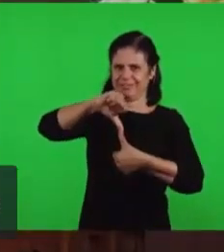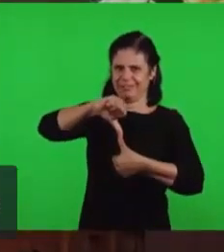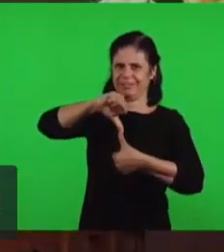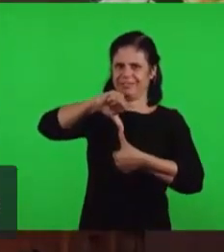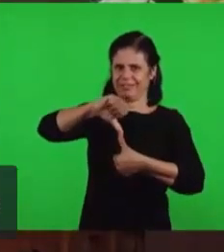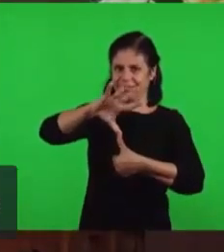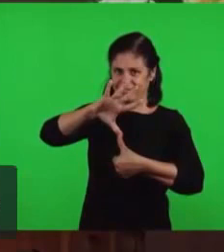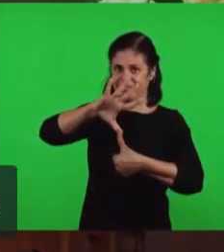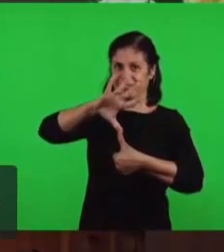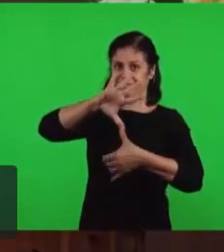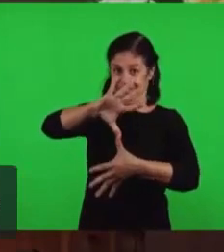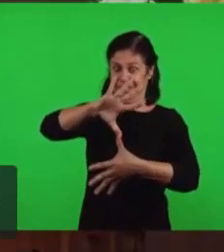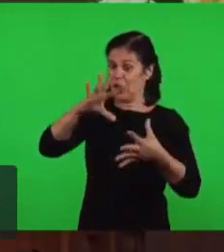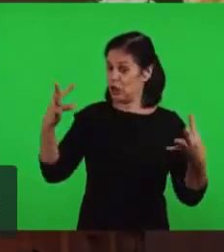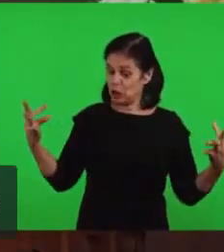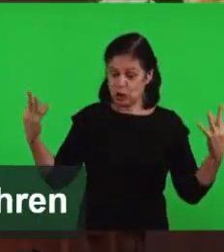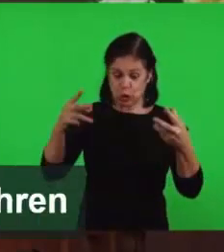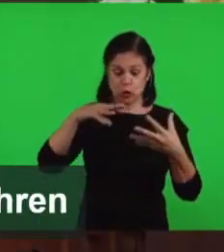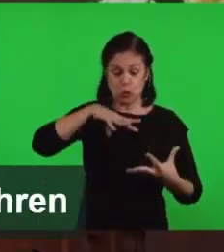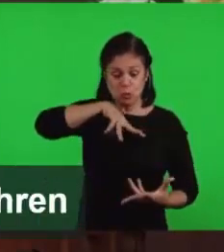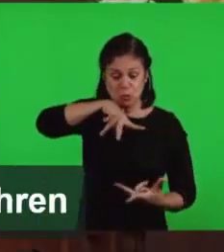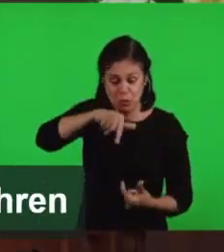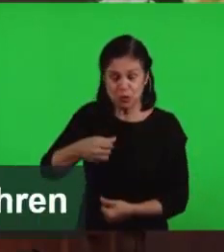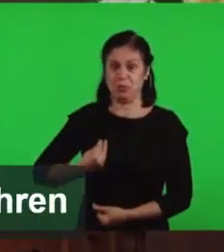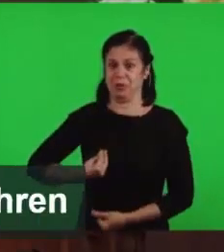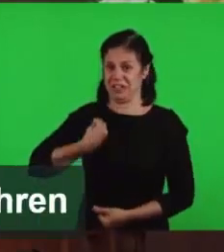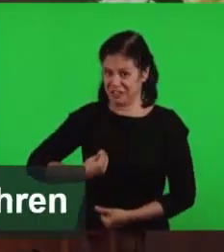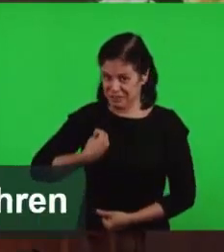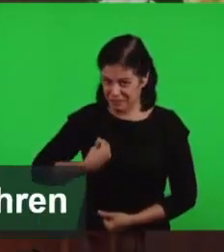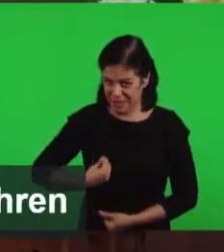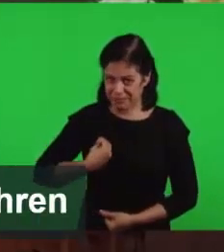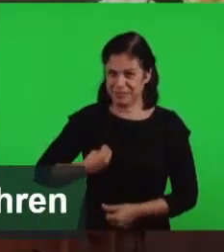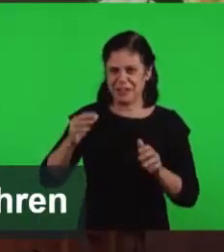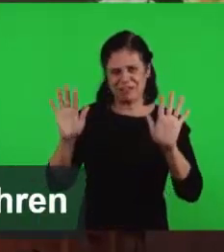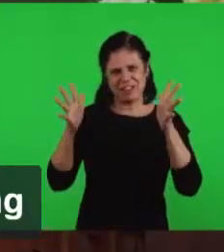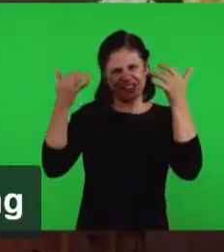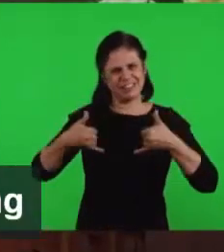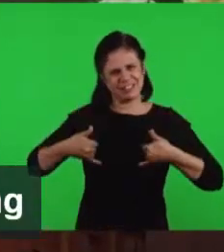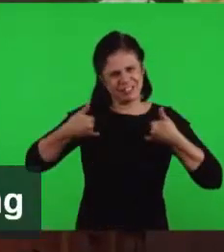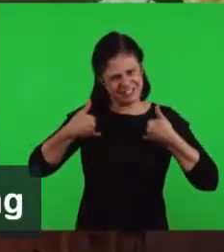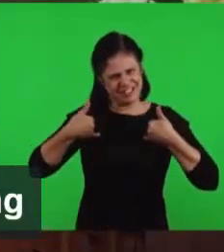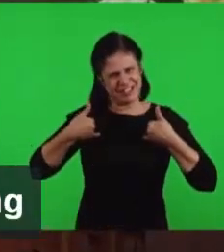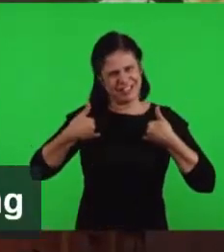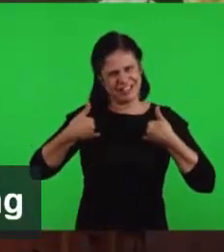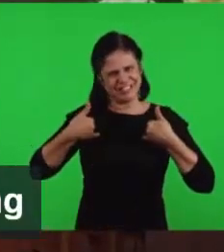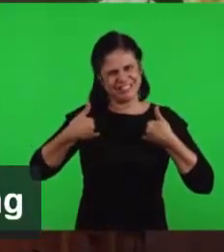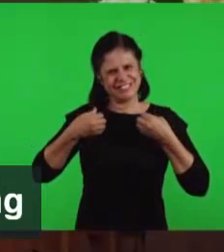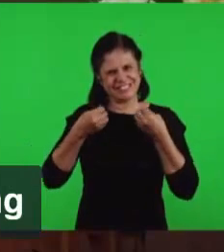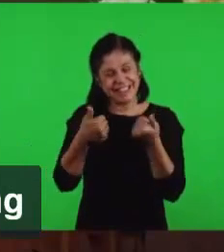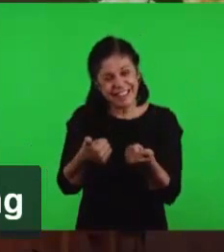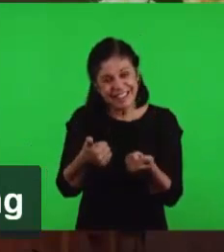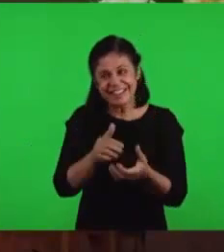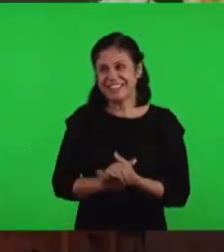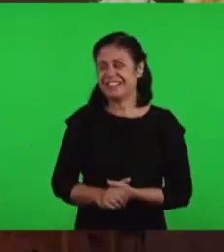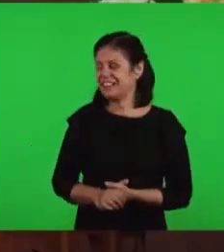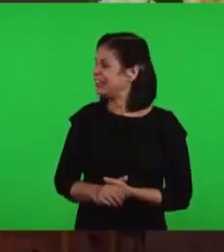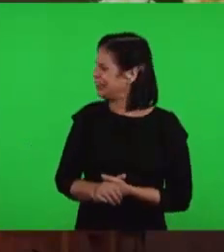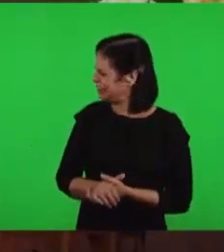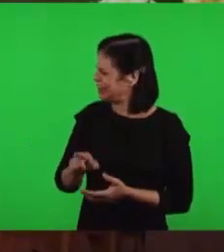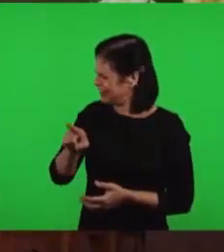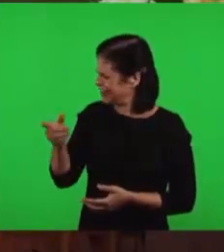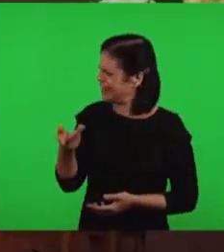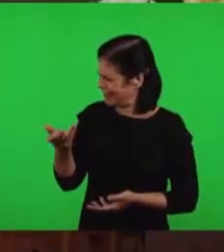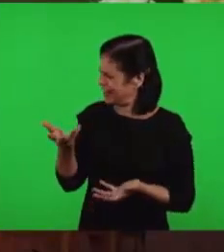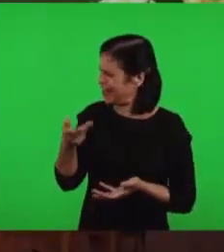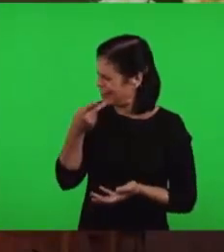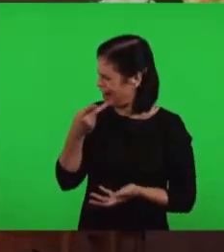Brasil e do mundo também que aí está nos esperando assim amados não sei se você quer alguma palavra os pastores são